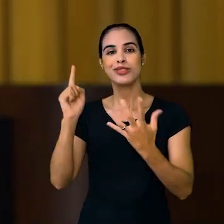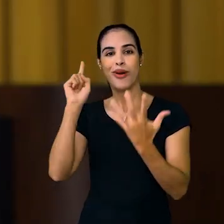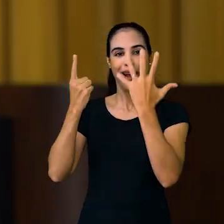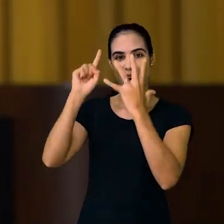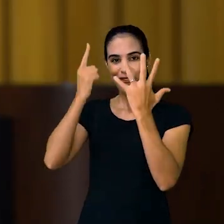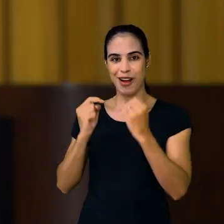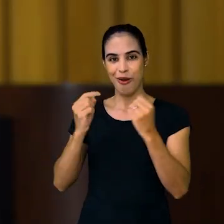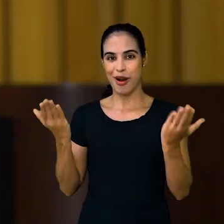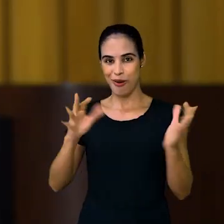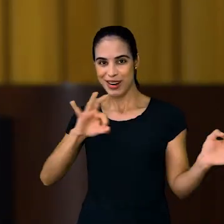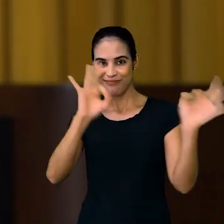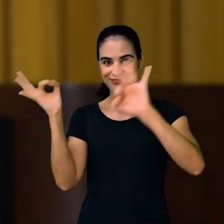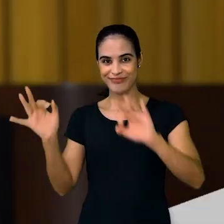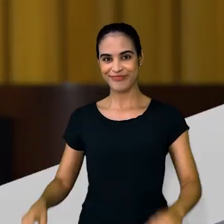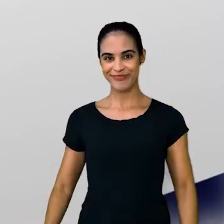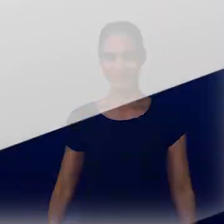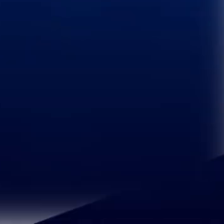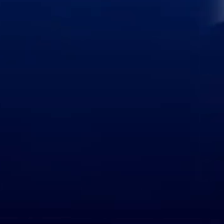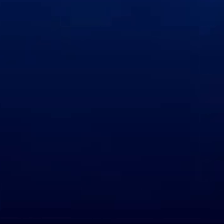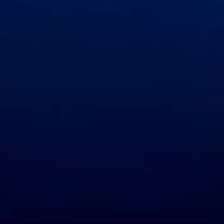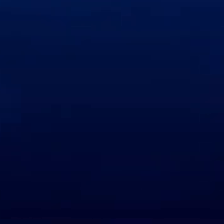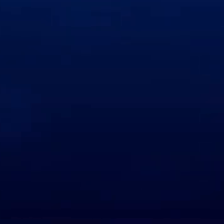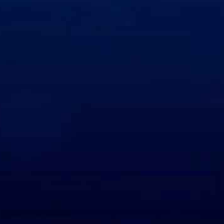isso agora no Revista TST.